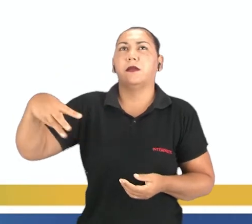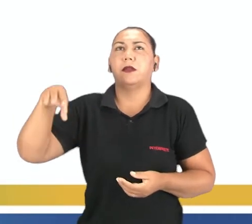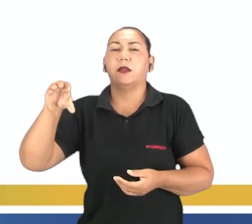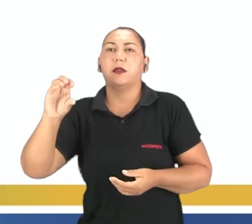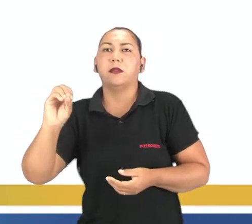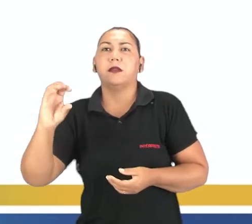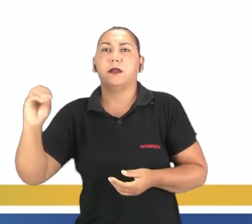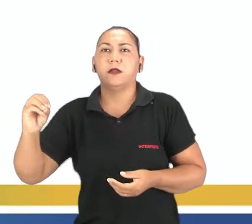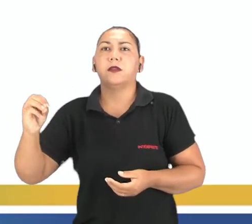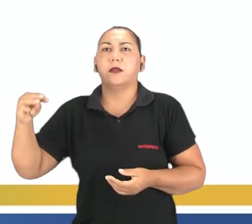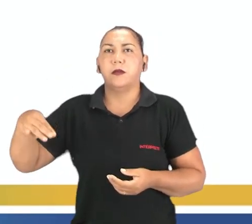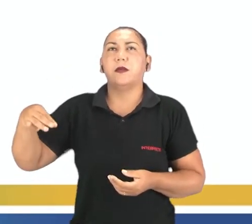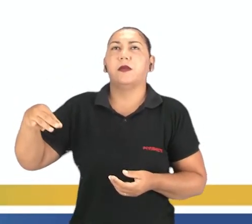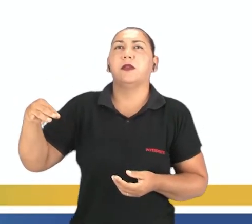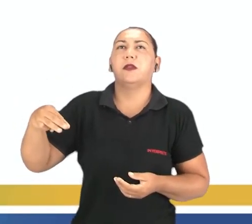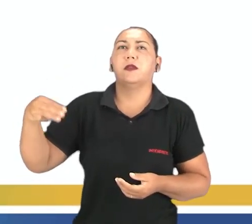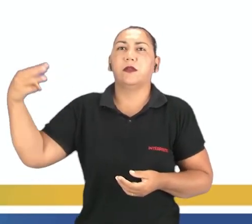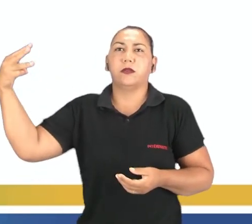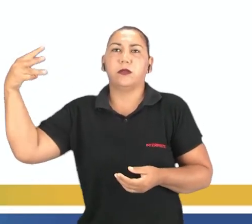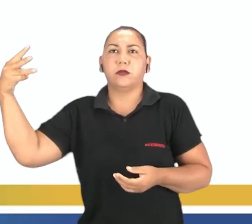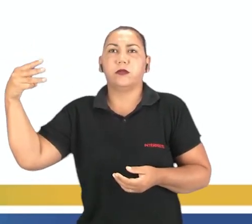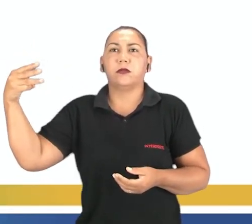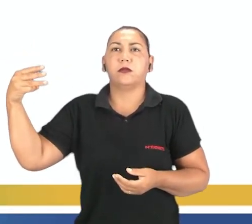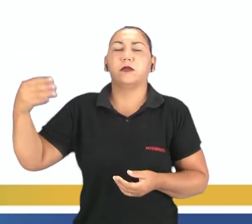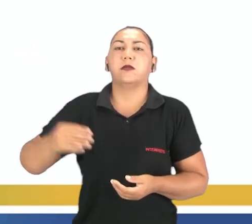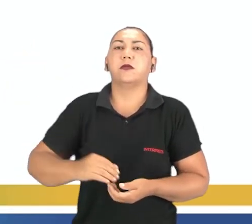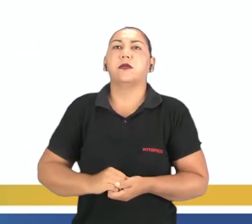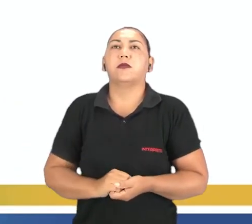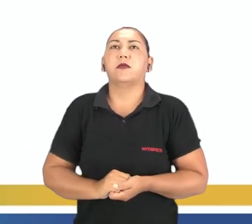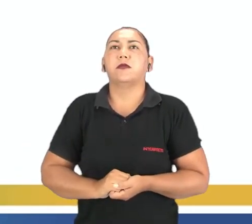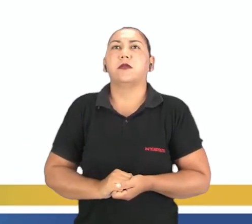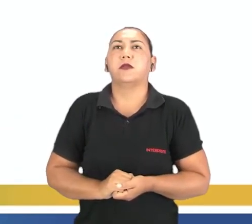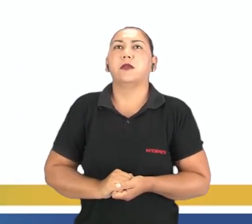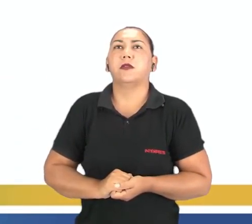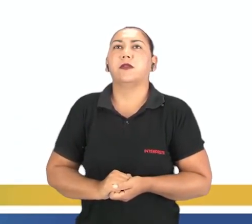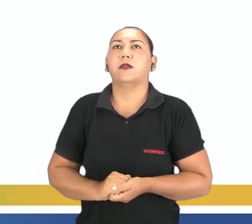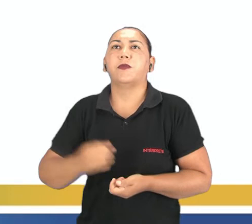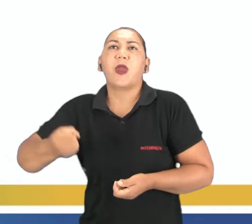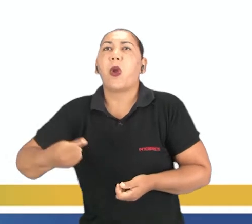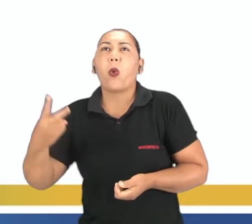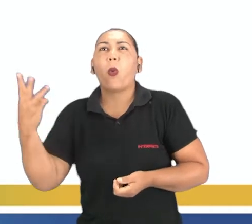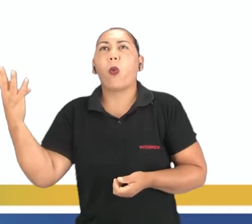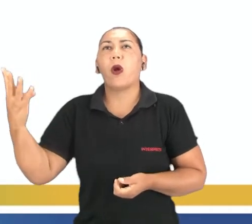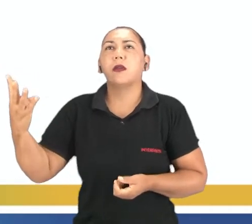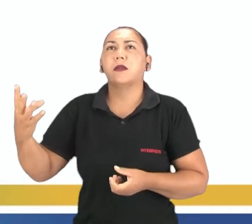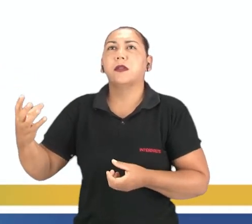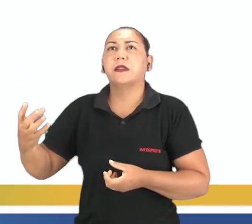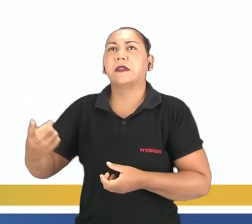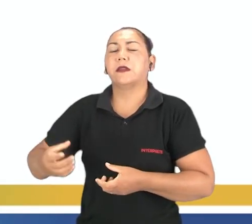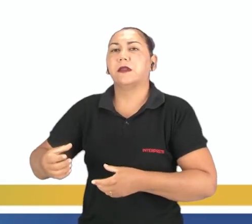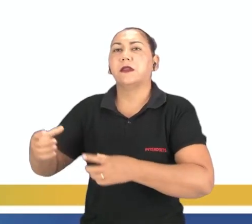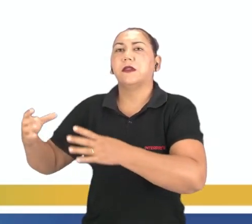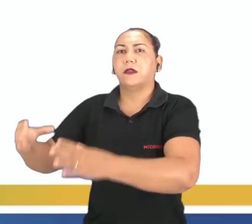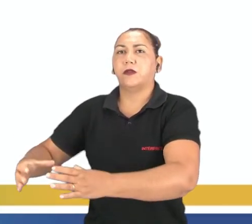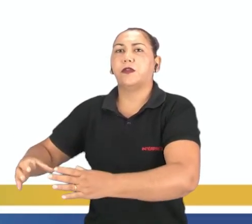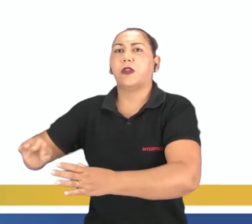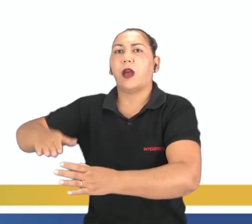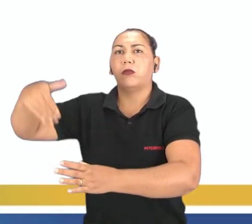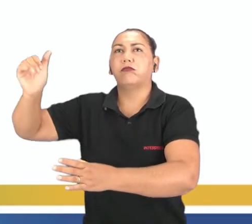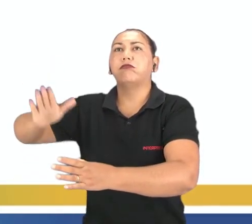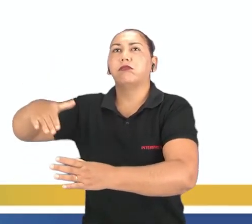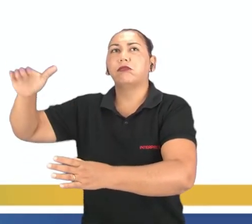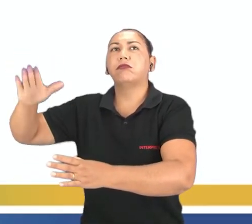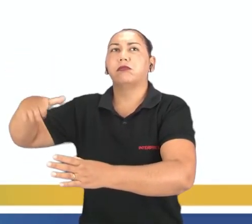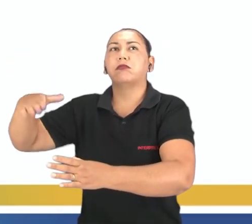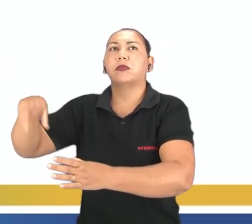quantas dessas latas serão utilizadas para a pintura de 540 metros quadrados de parede? Então, a gente vai primeiro montar a regra de 3.